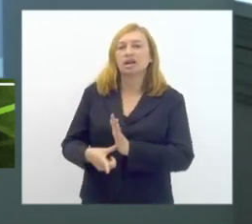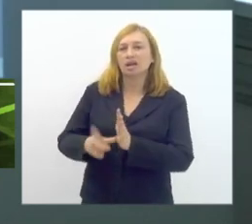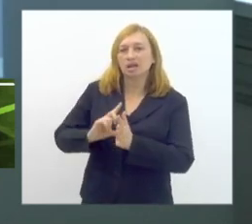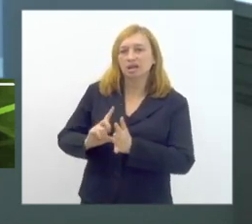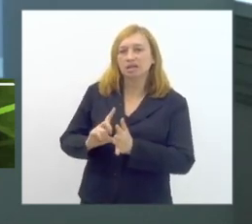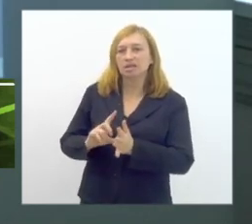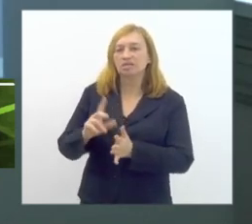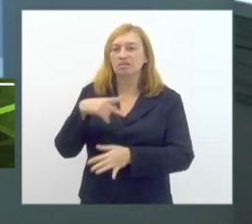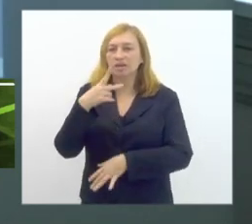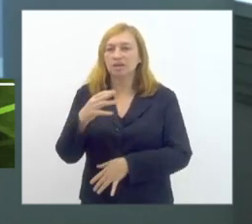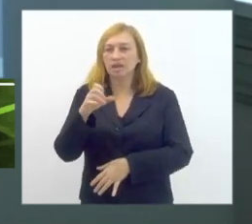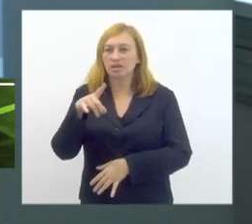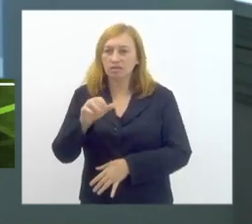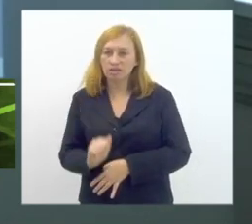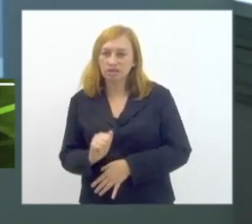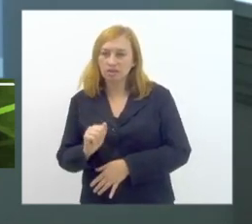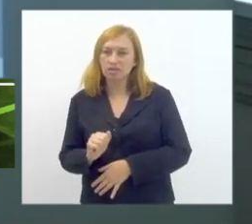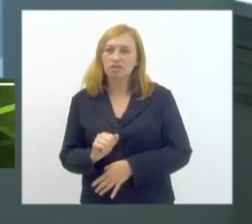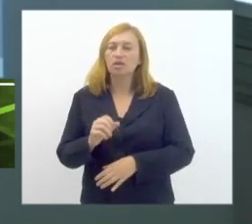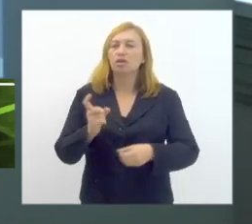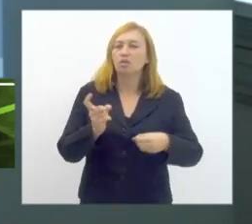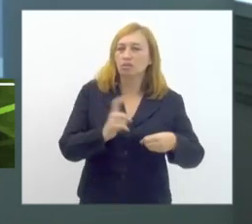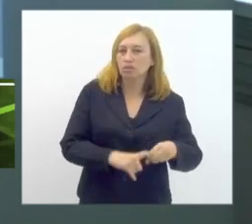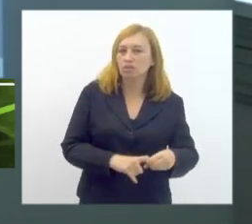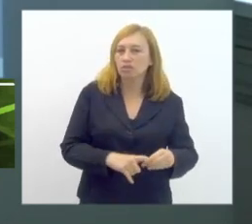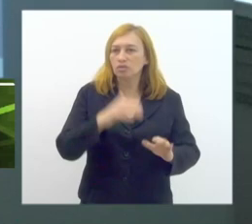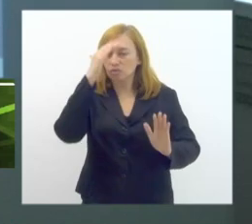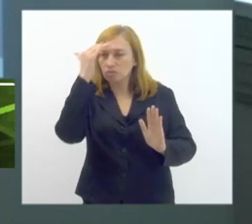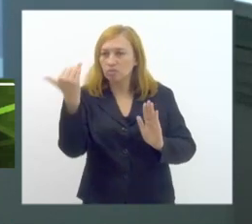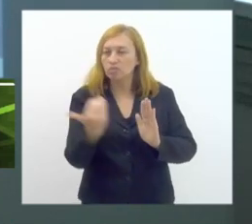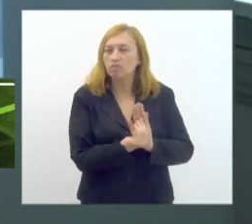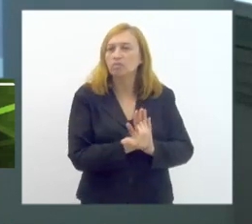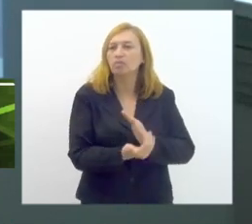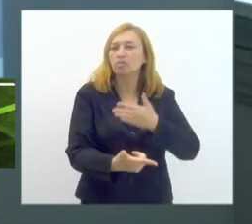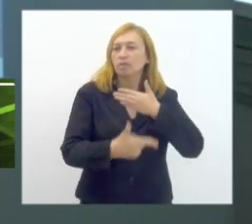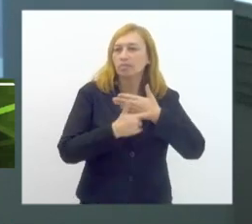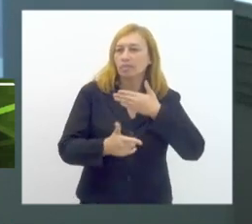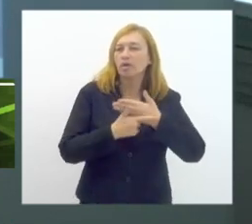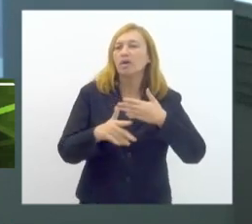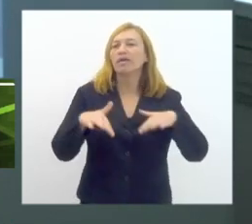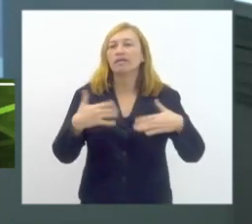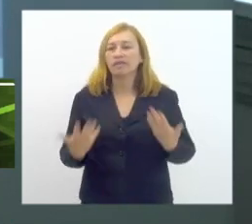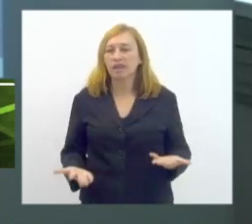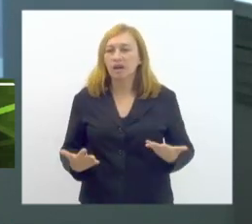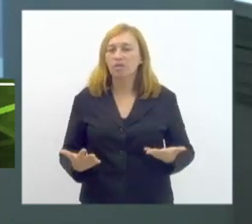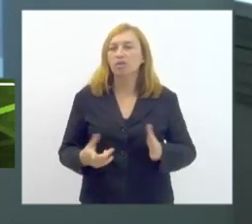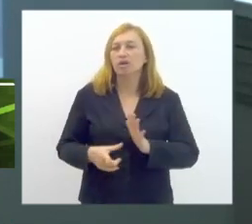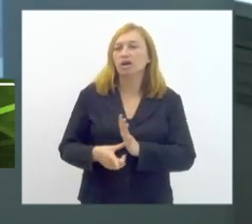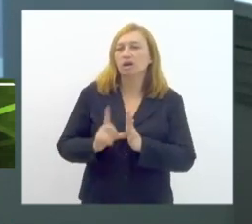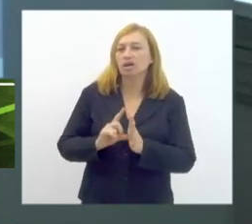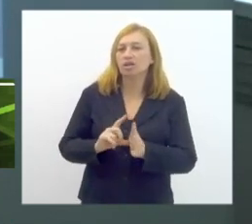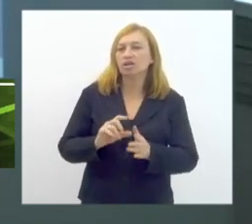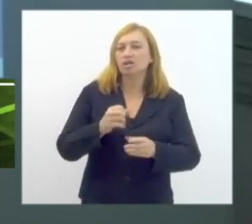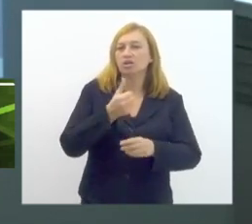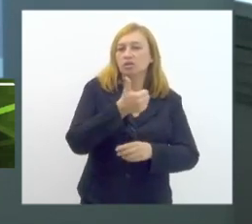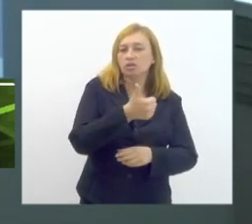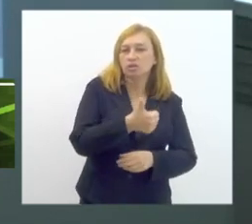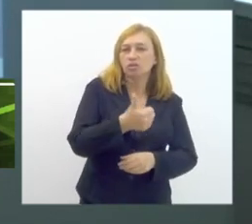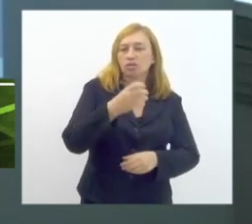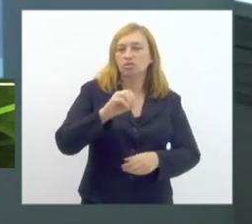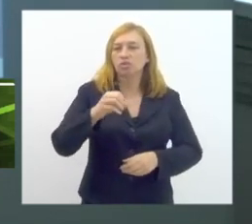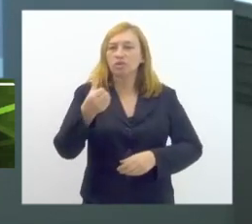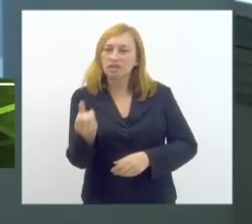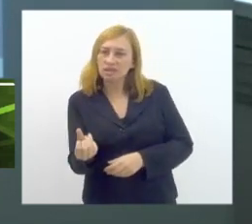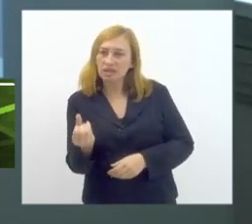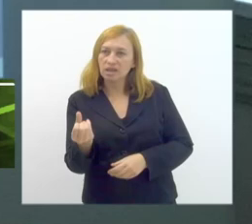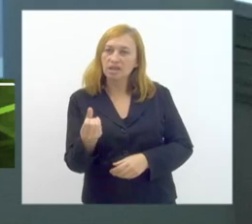pelo Leones, do CGR, o consórcio cumpria esse papel. Então, anterior a 2006, 2007,